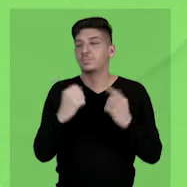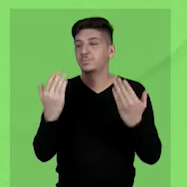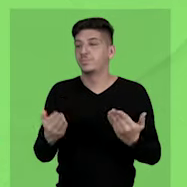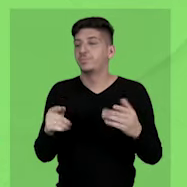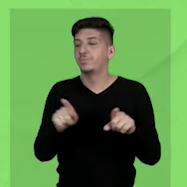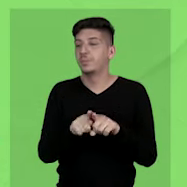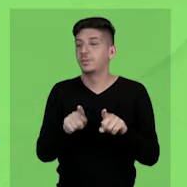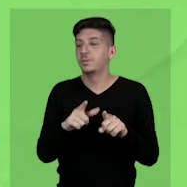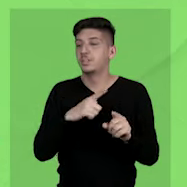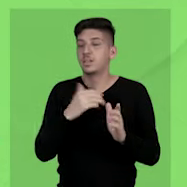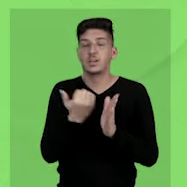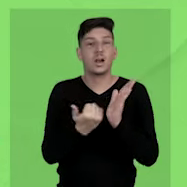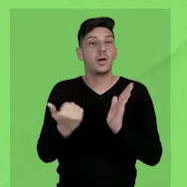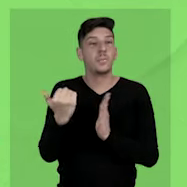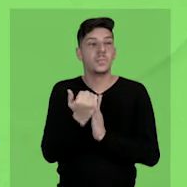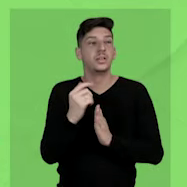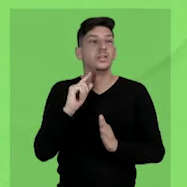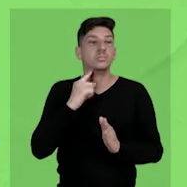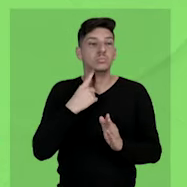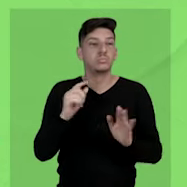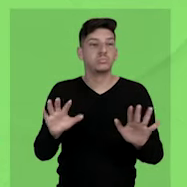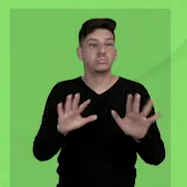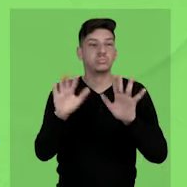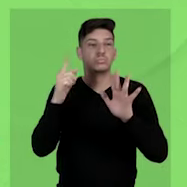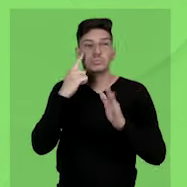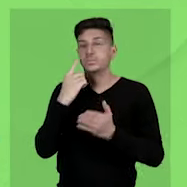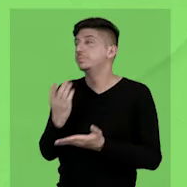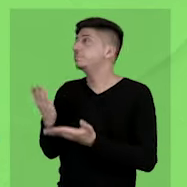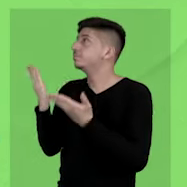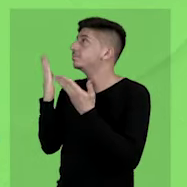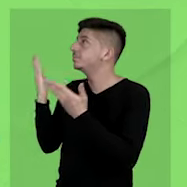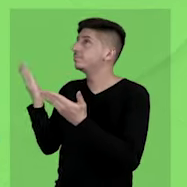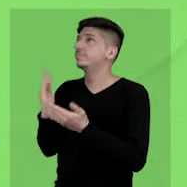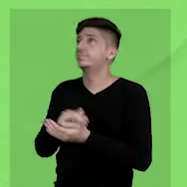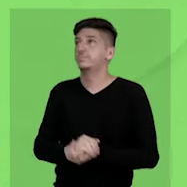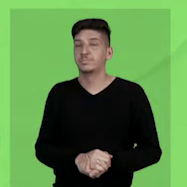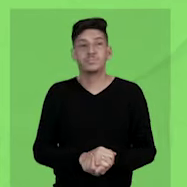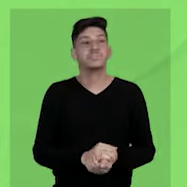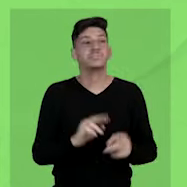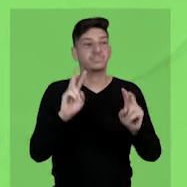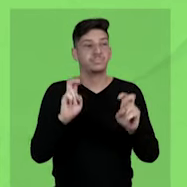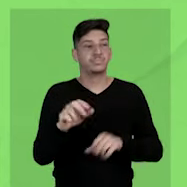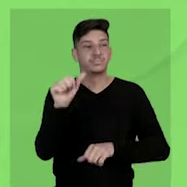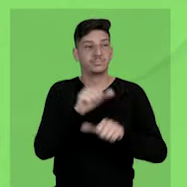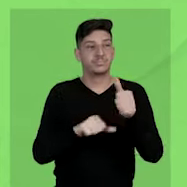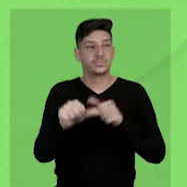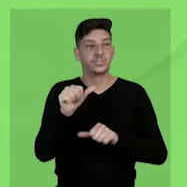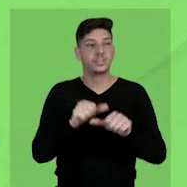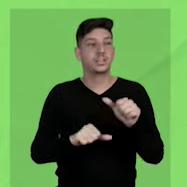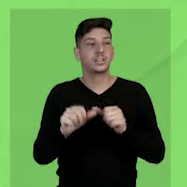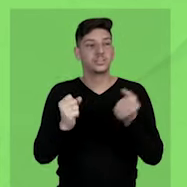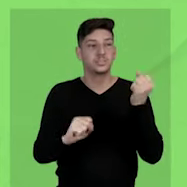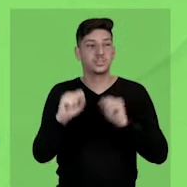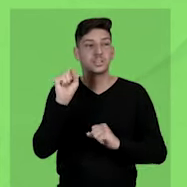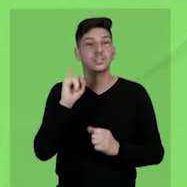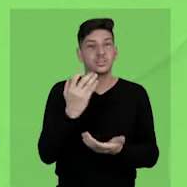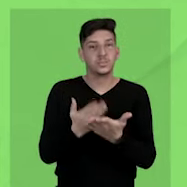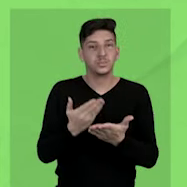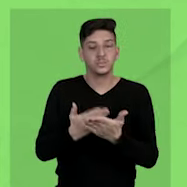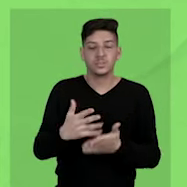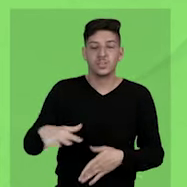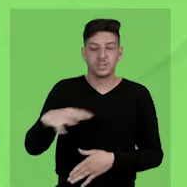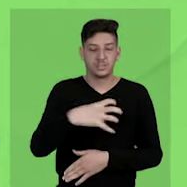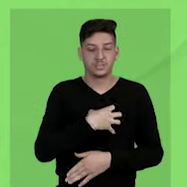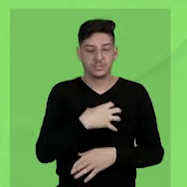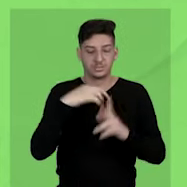um aumento da poluição, que é a imagem que a gente tem relativa à Revolução Industrial quando a gente estuda ela lá no conteúdo das ciências